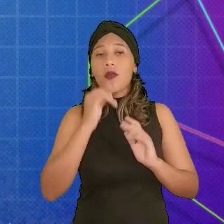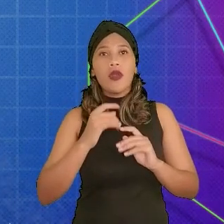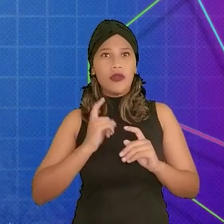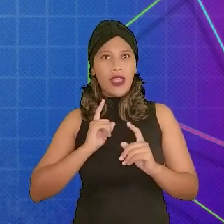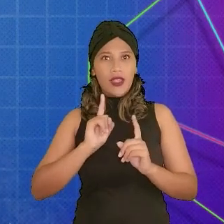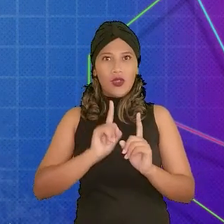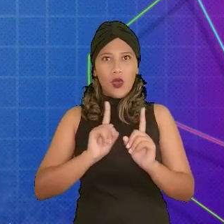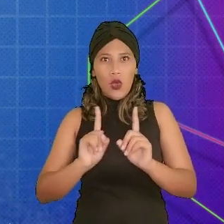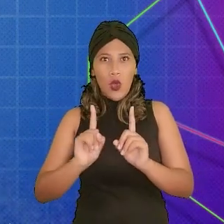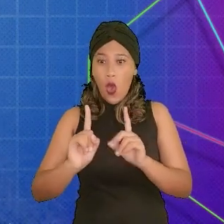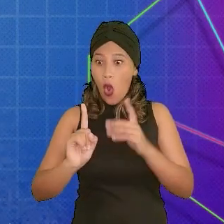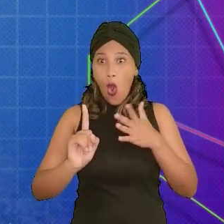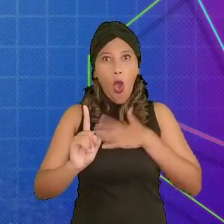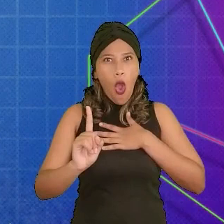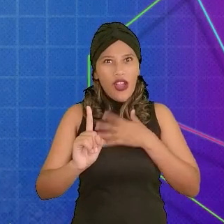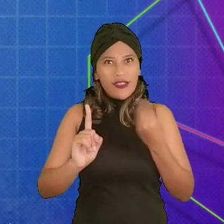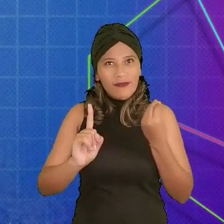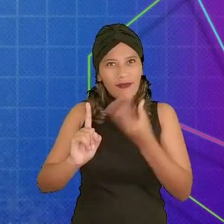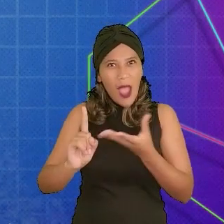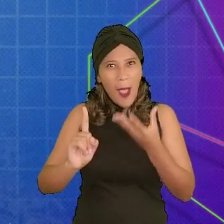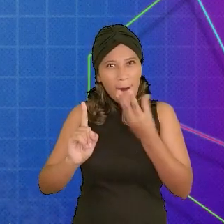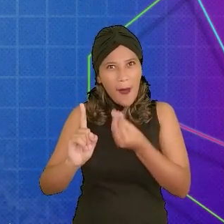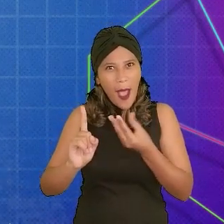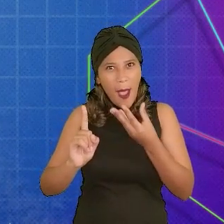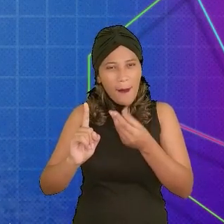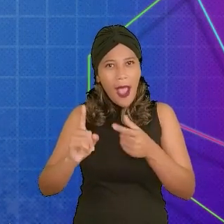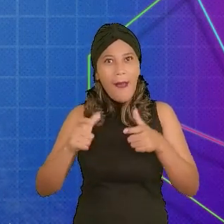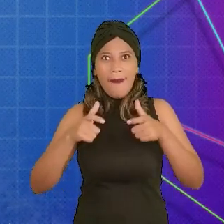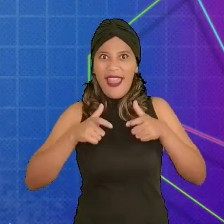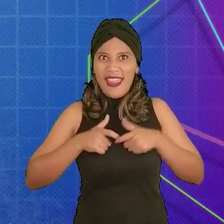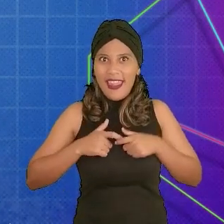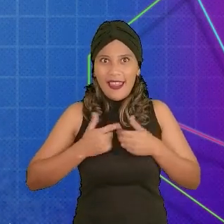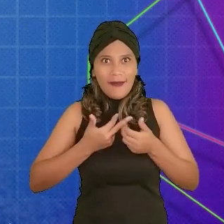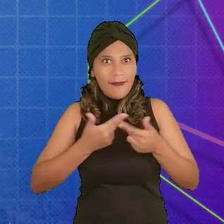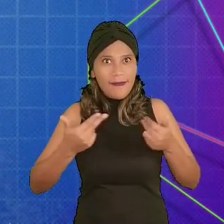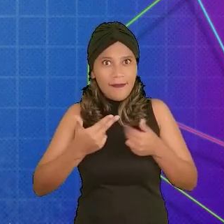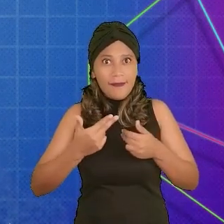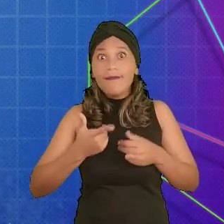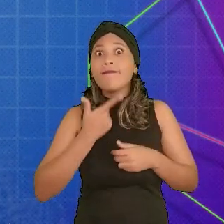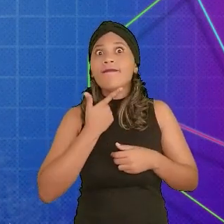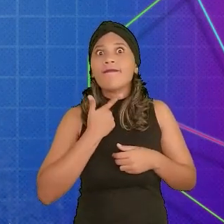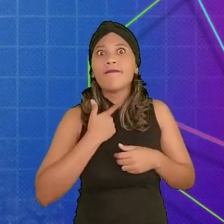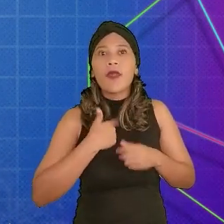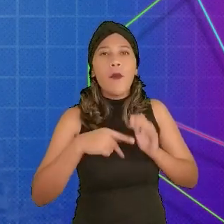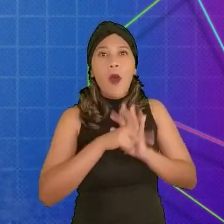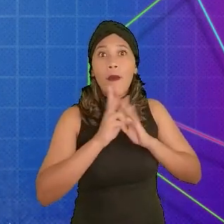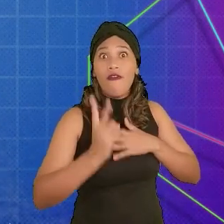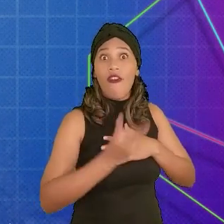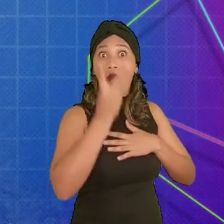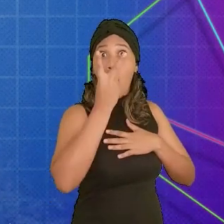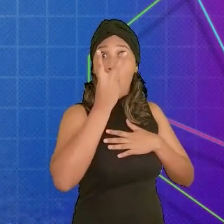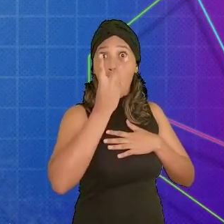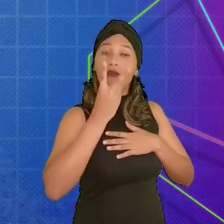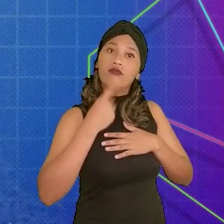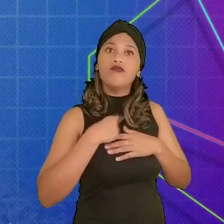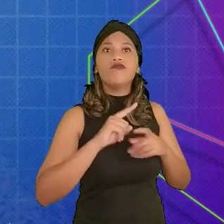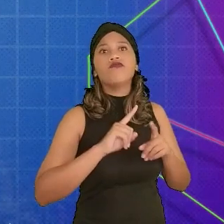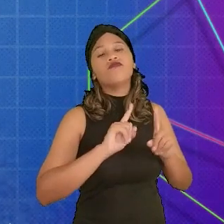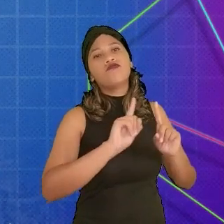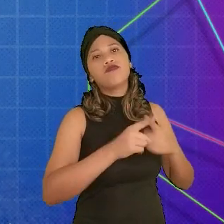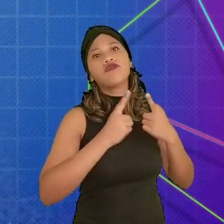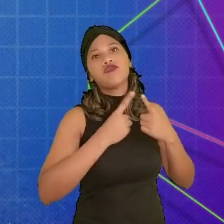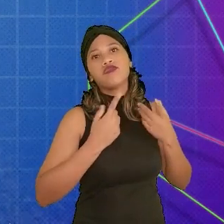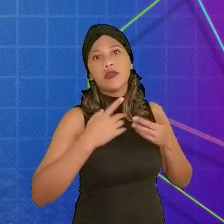se os jogadores gostam de recompensas, você insere pontos, medalhas. O jogador deseja realizações, então você coloca